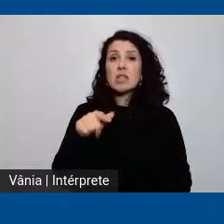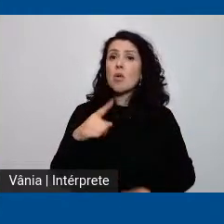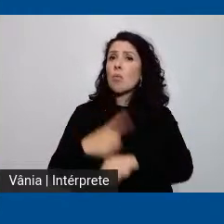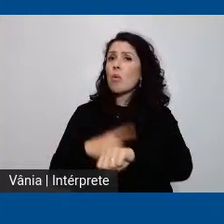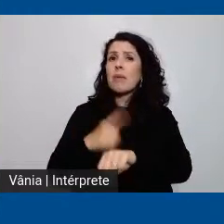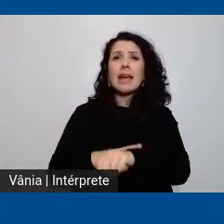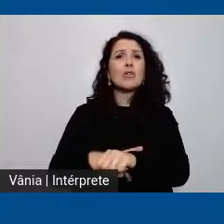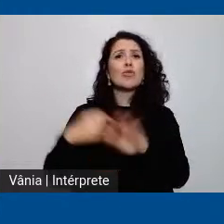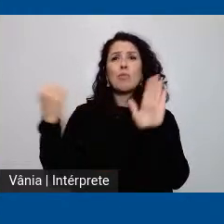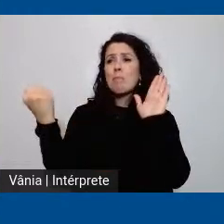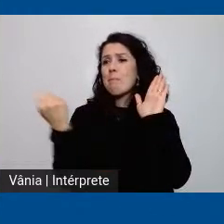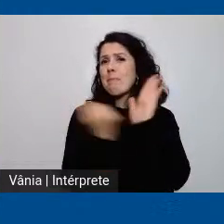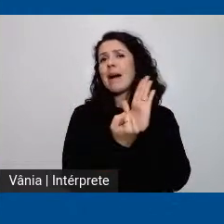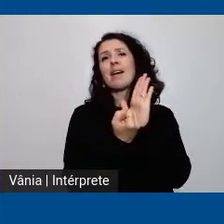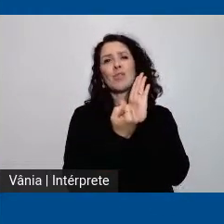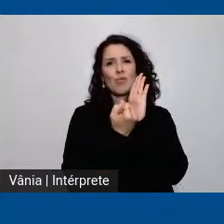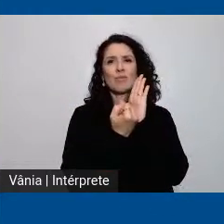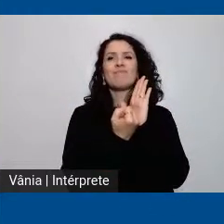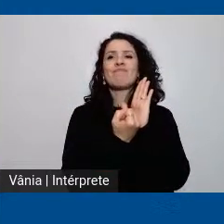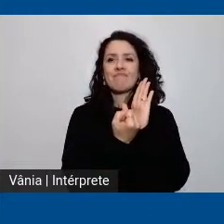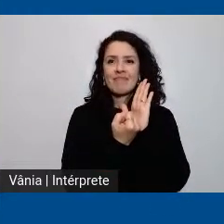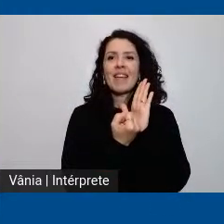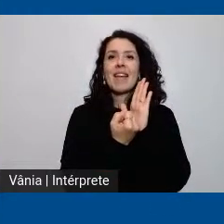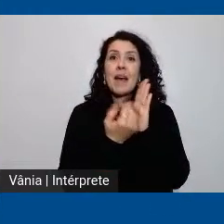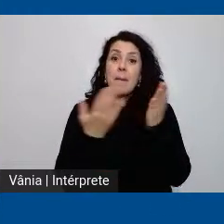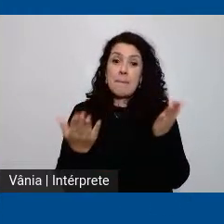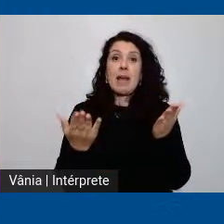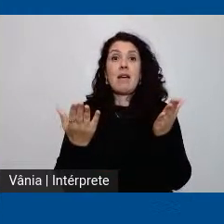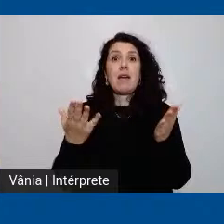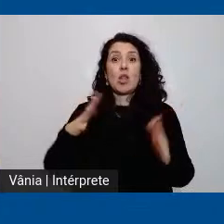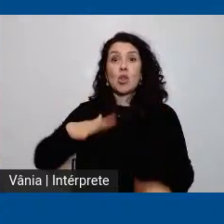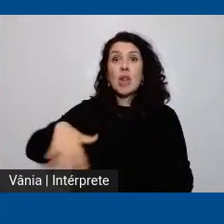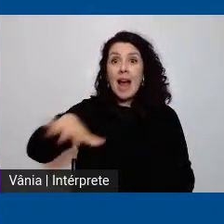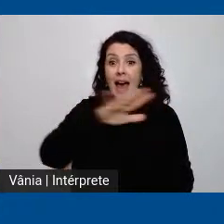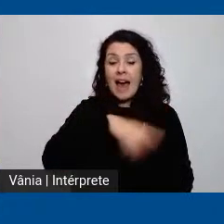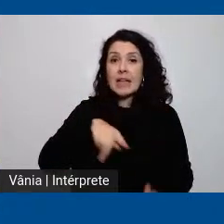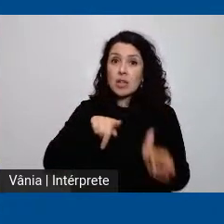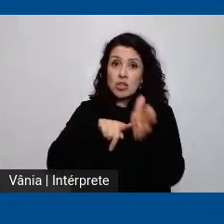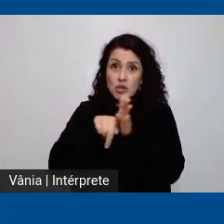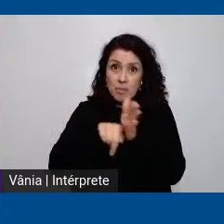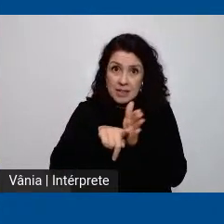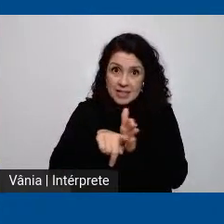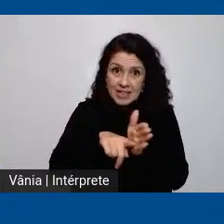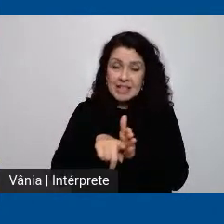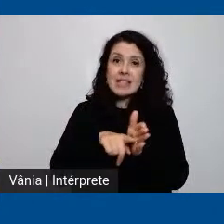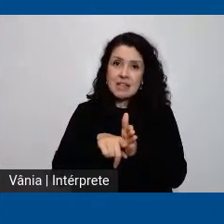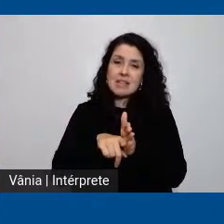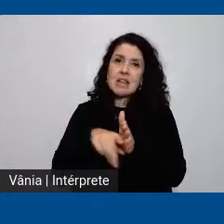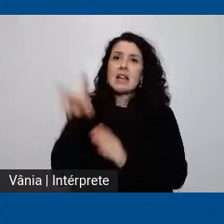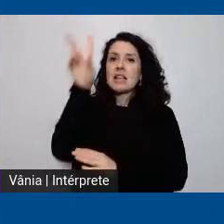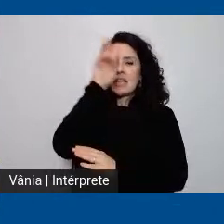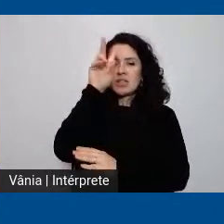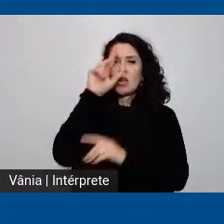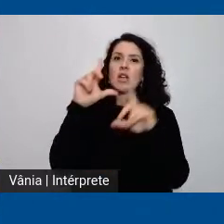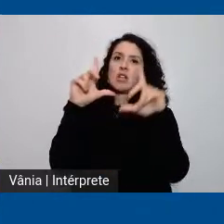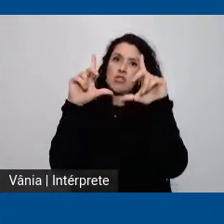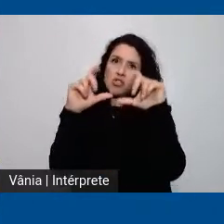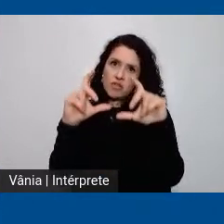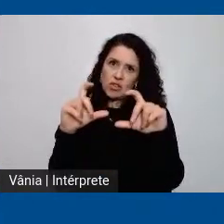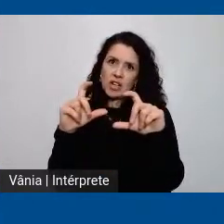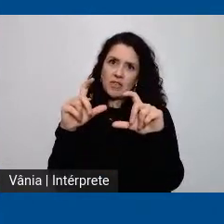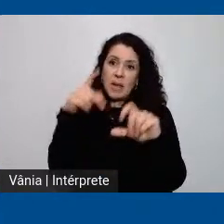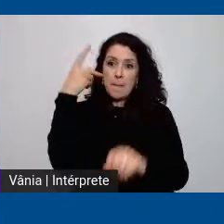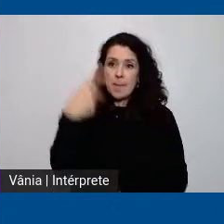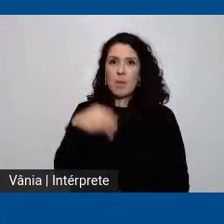histórico, realmente, para a pesquisa, né, sobre a história da fotografia no Brasil. E, como